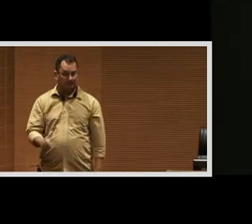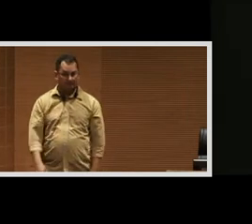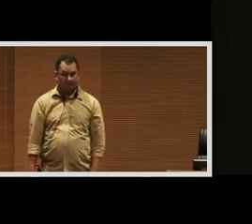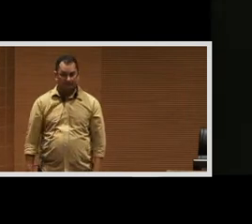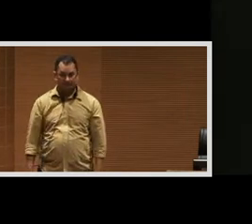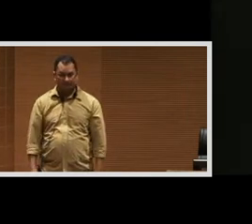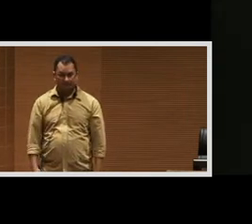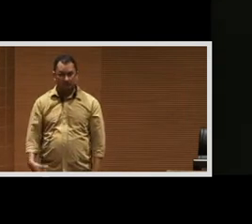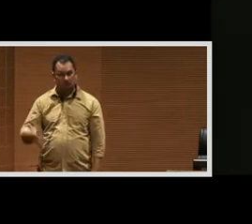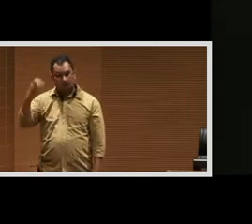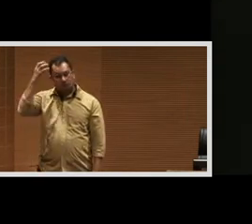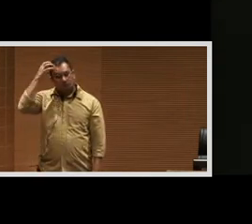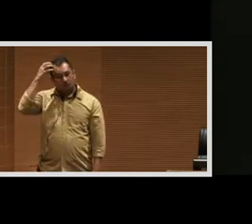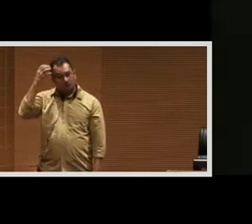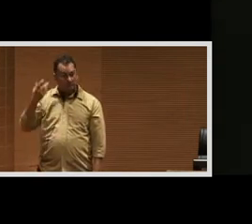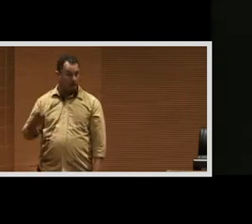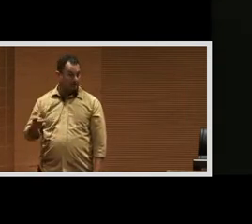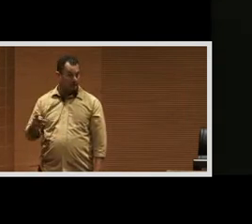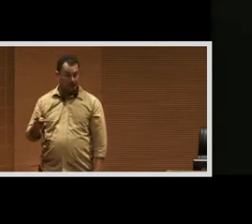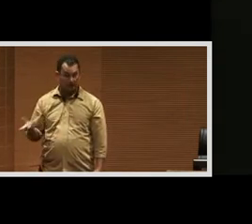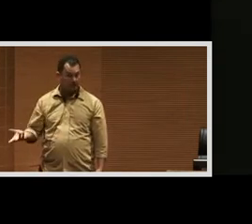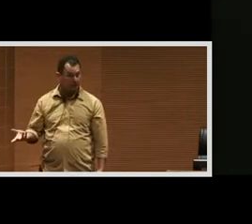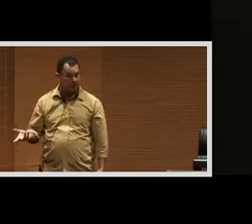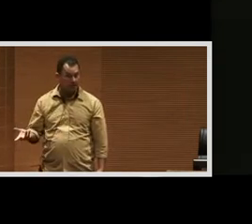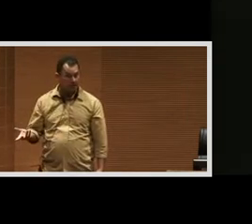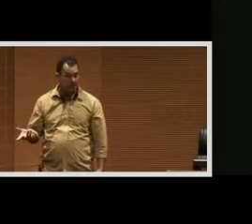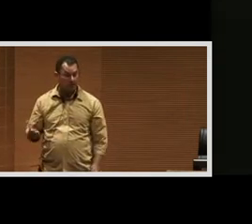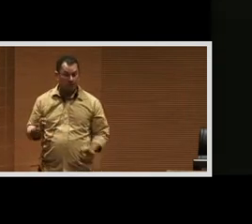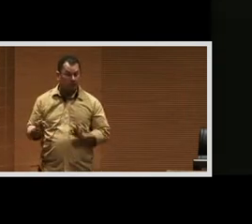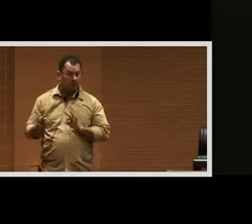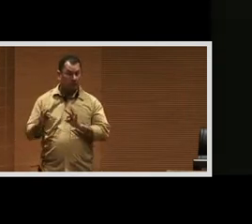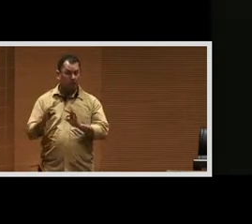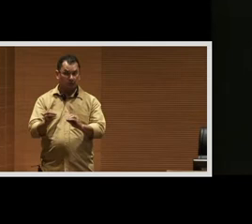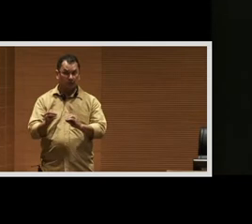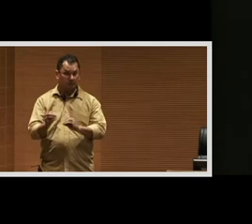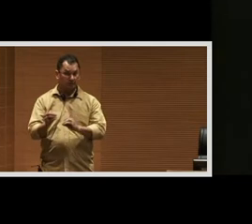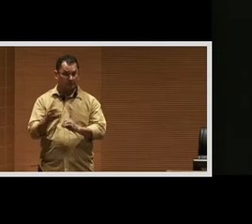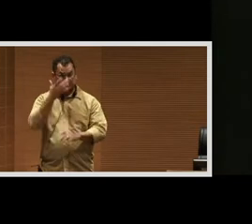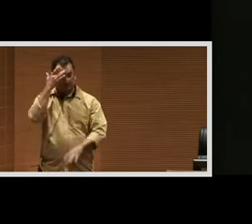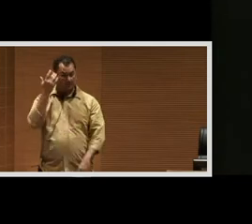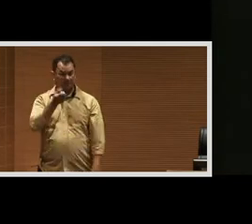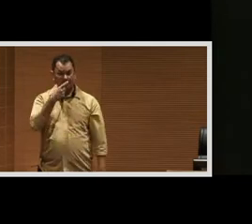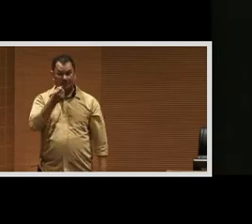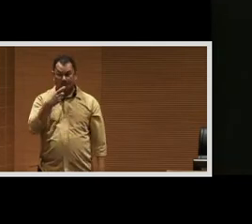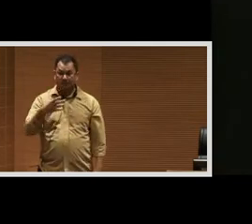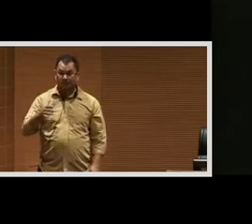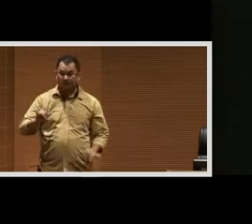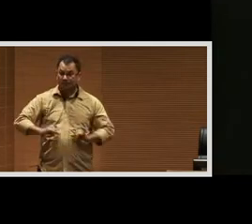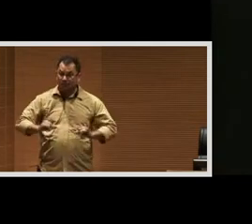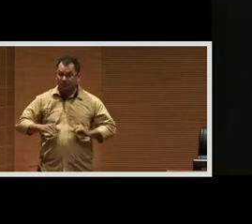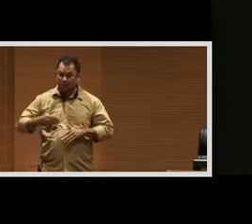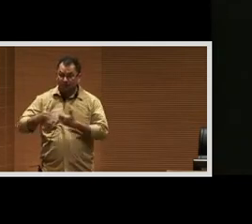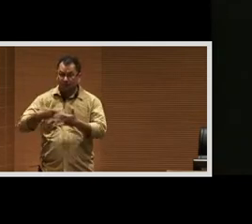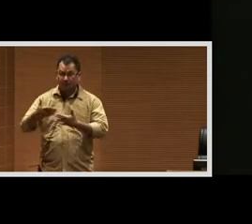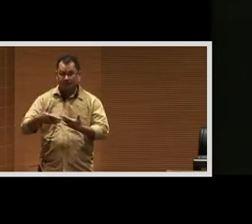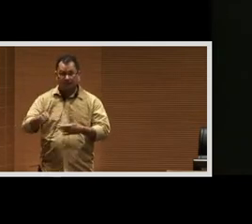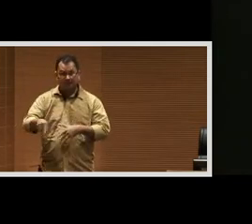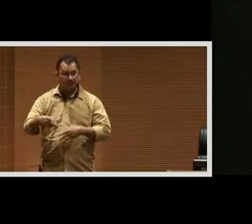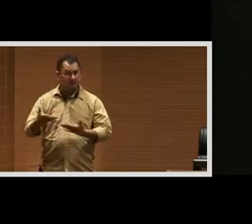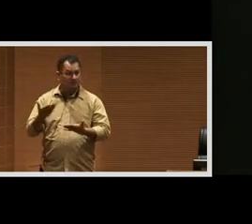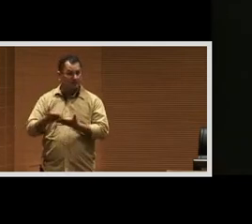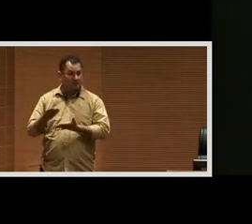Culpa a vítima, né? E o André, como todos medicalizados que sofrem esse processo, estava aprisionado no fracasso que não é